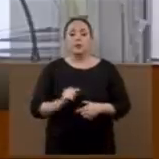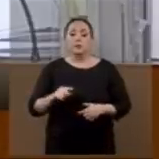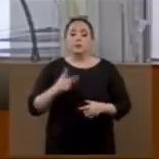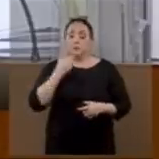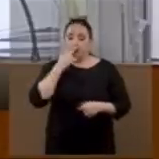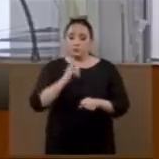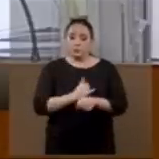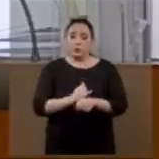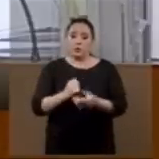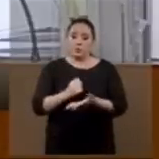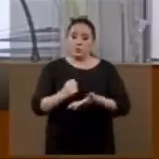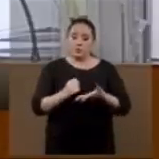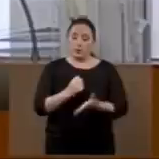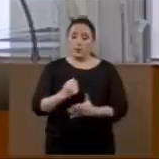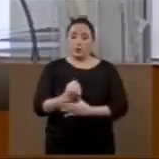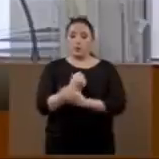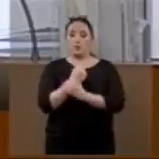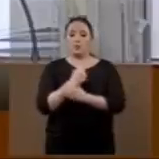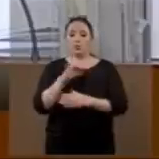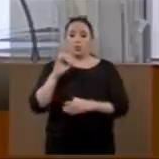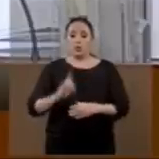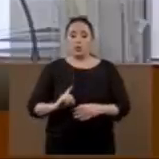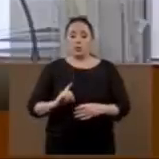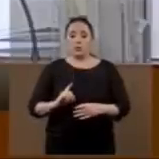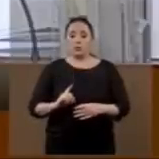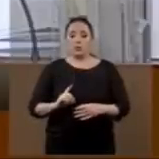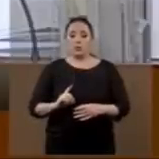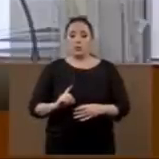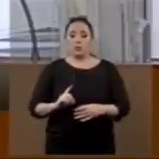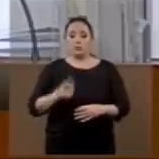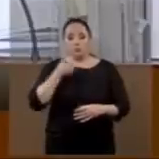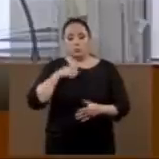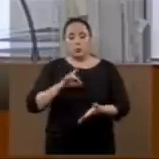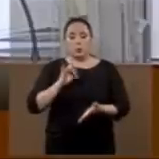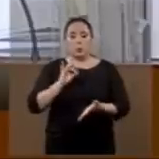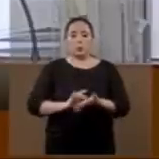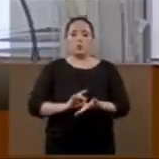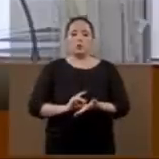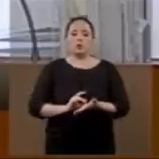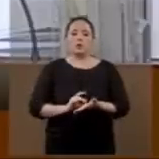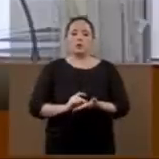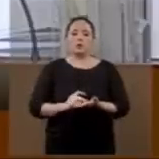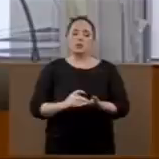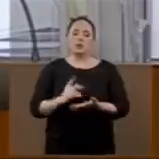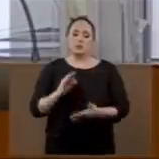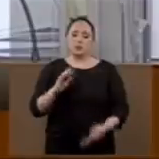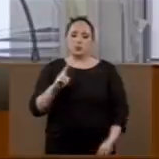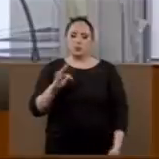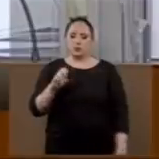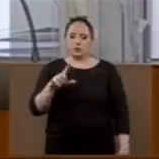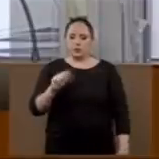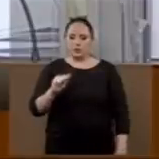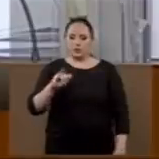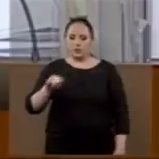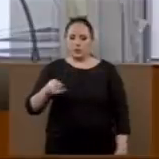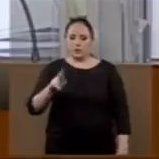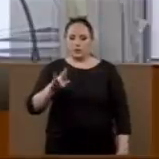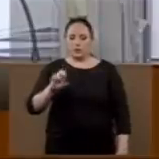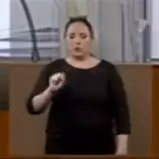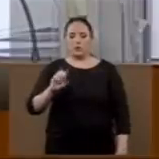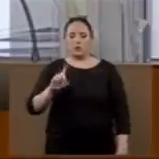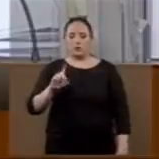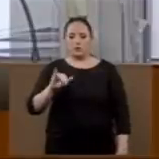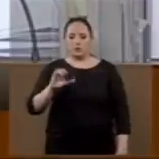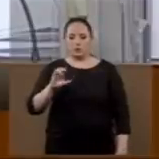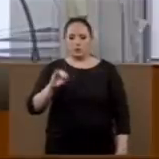preservar direitos e assegurar garantias, tornando concreta a busca da tutela jurisdicional ou a manifestação